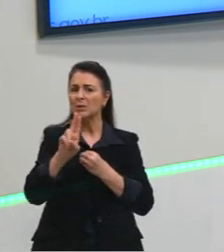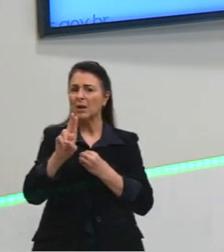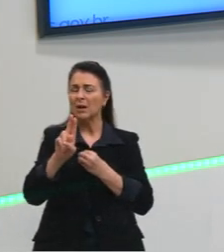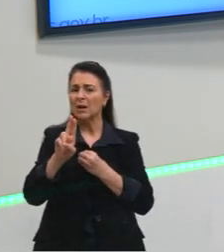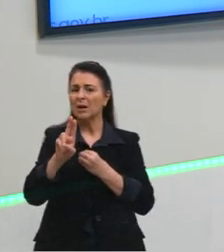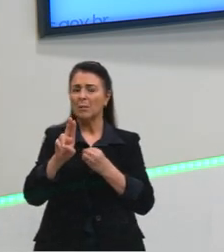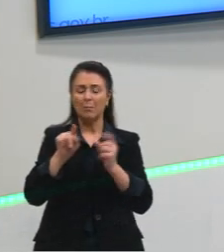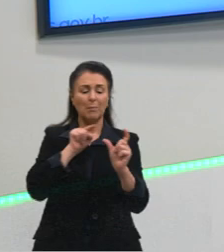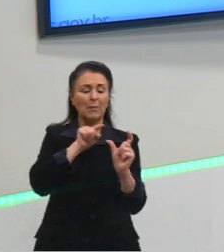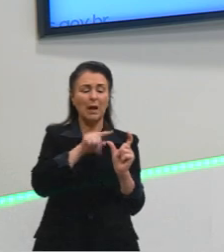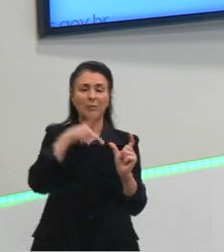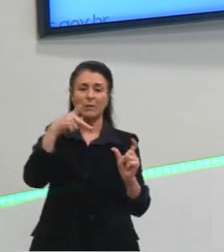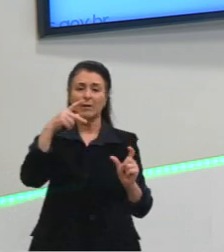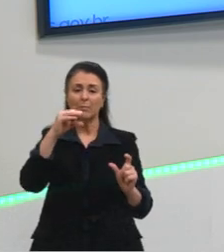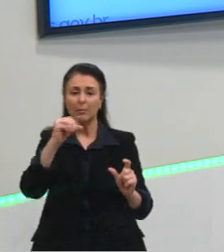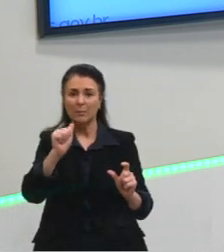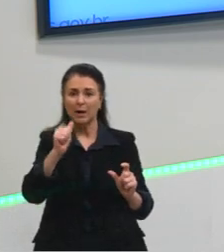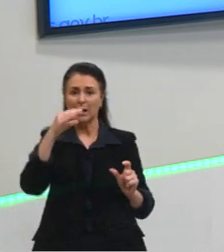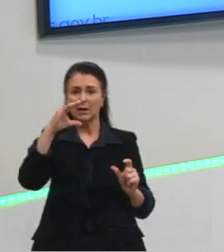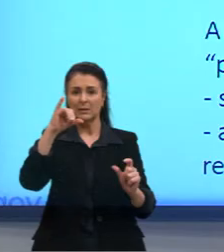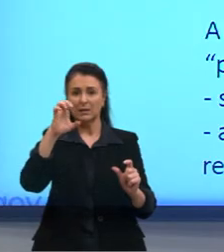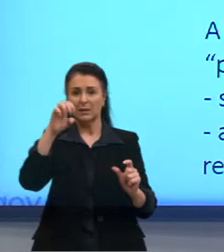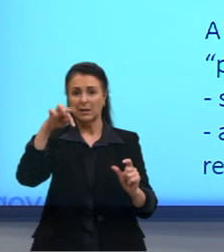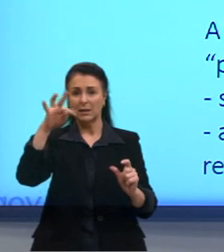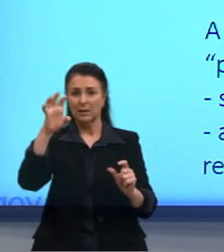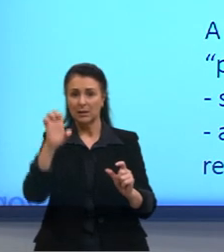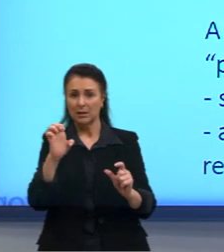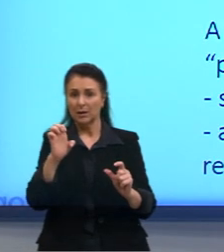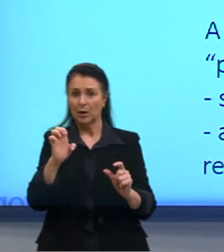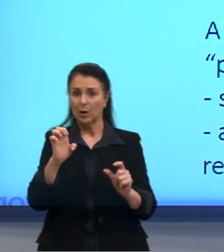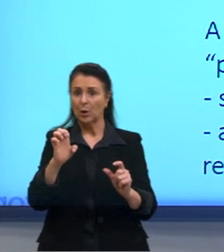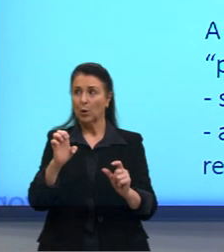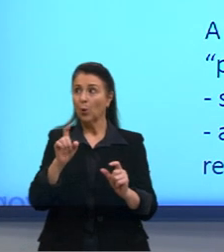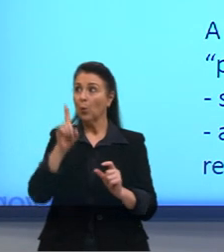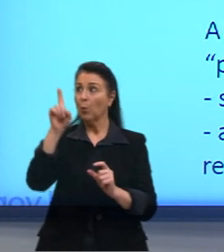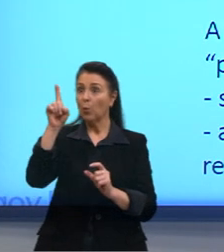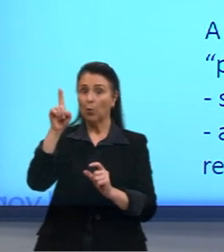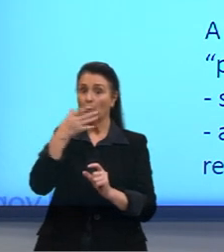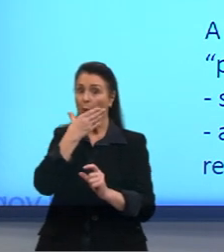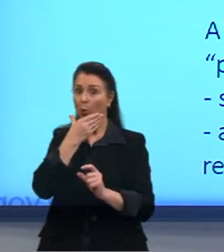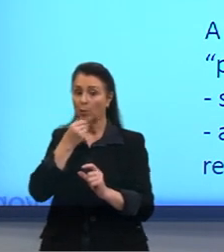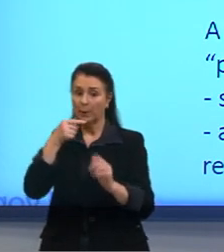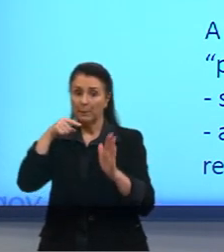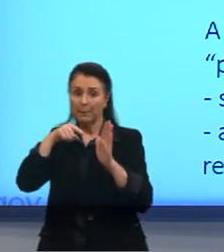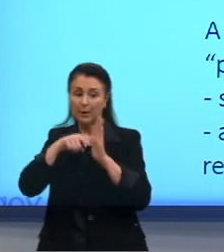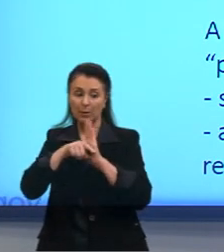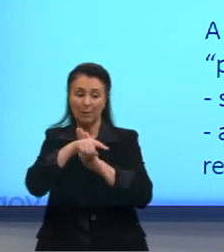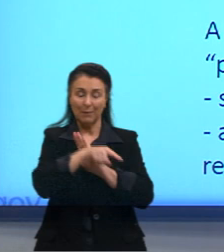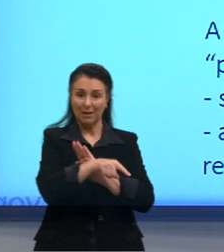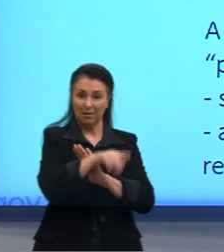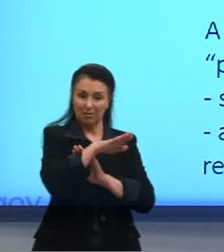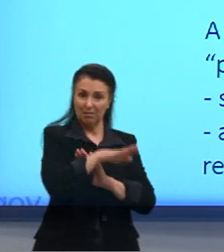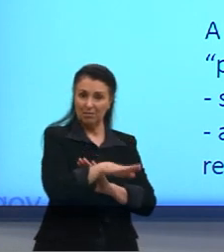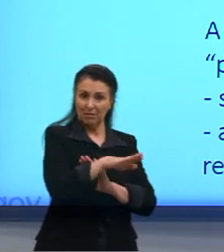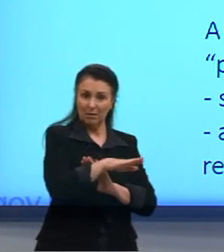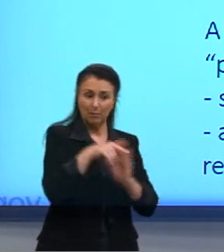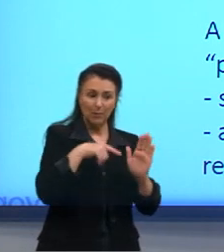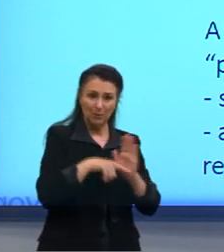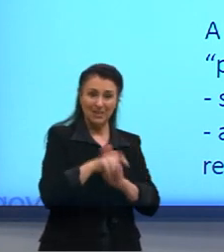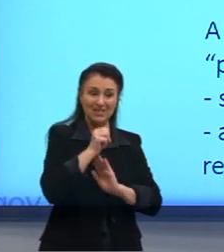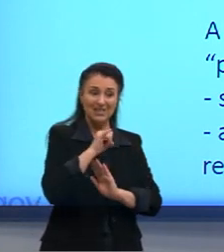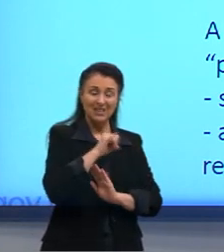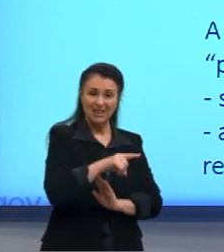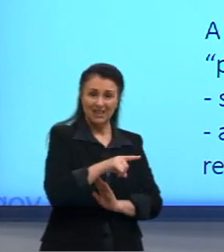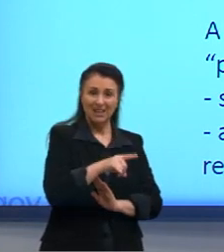quando o primeiro homem Pergunta se ele é paciente pelo fato dele está vestido de branco